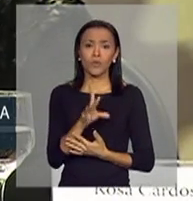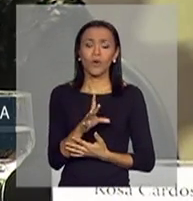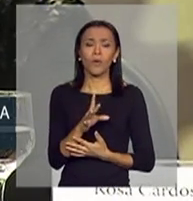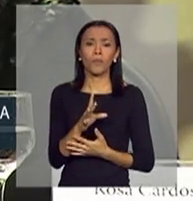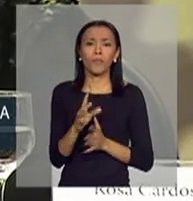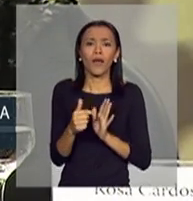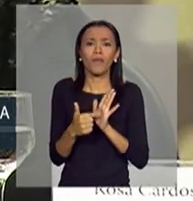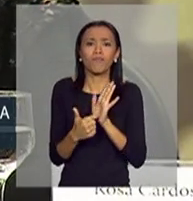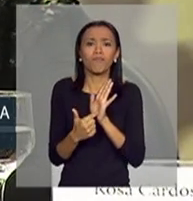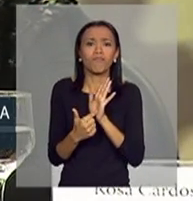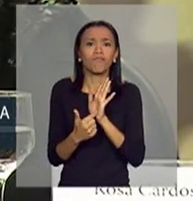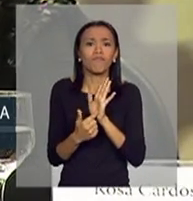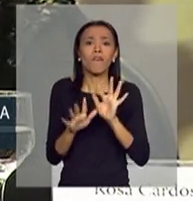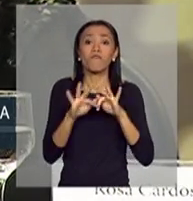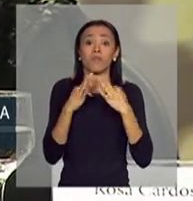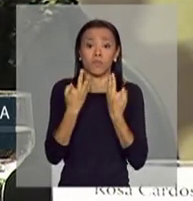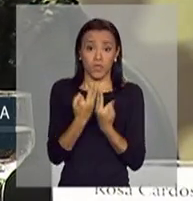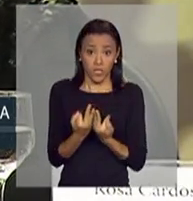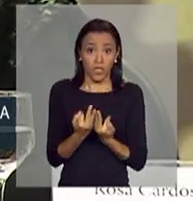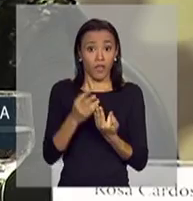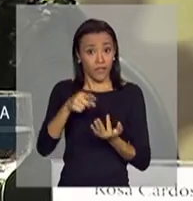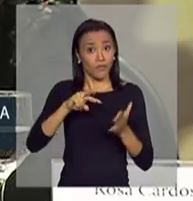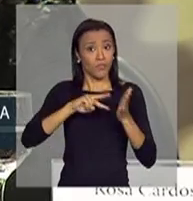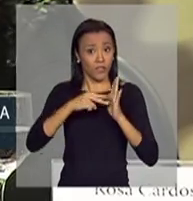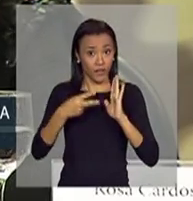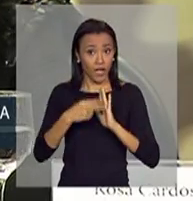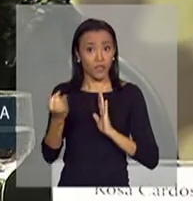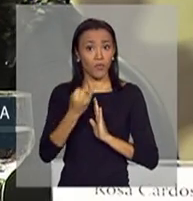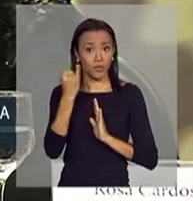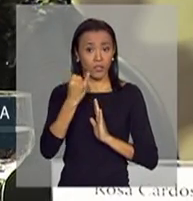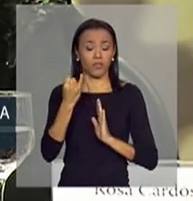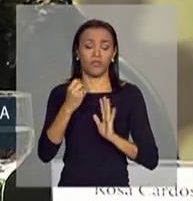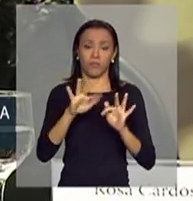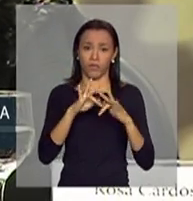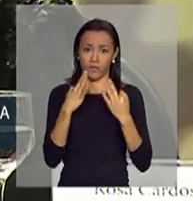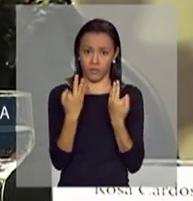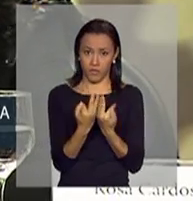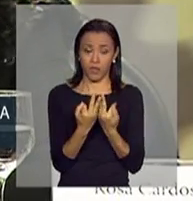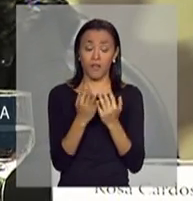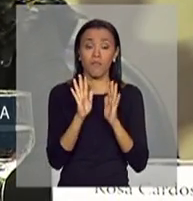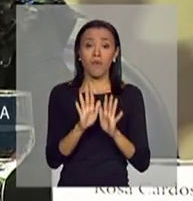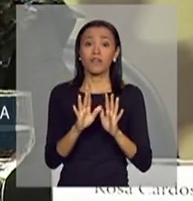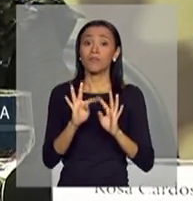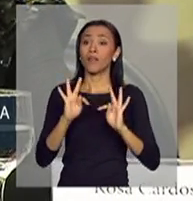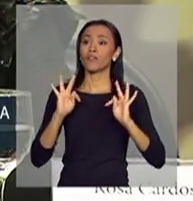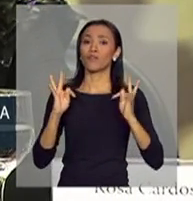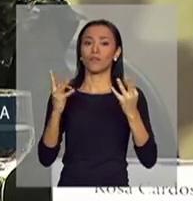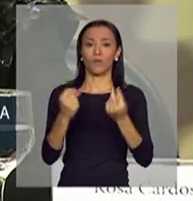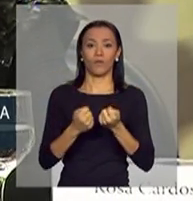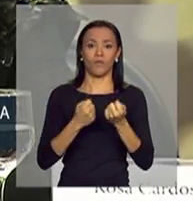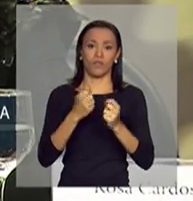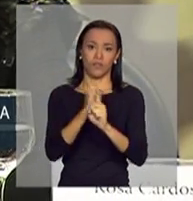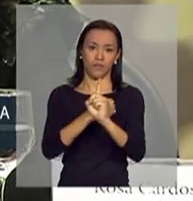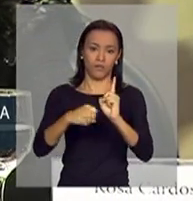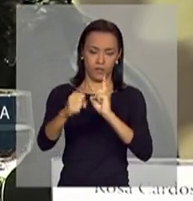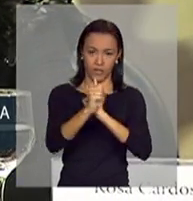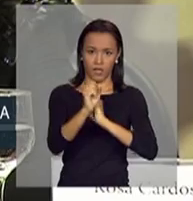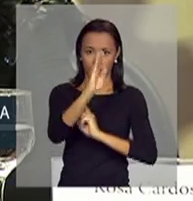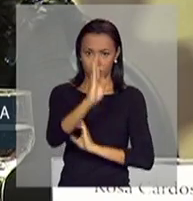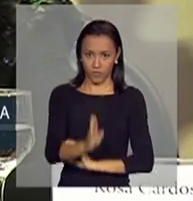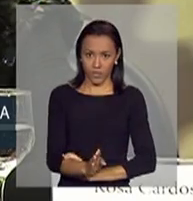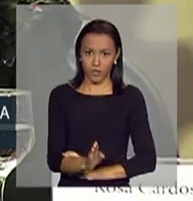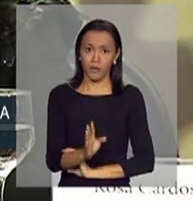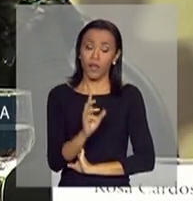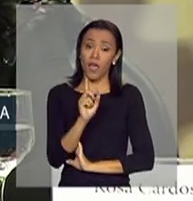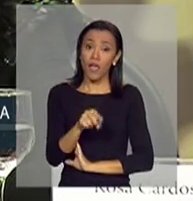simbolicamente para a família, vai ter um grande significado para a família, mas não somente para a família, para toda a sociedade brasileira. Foi